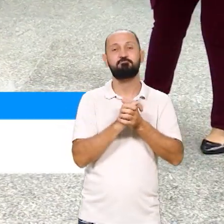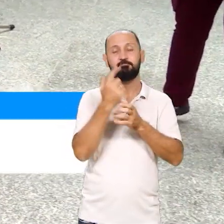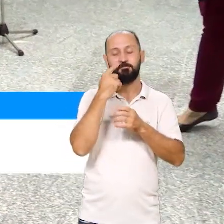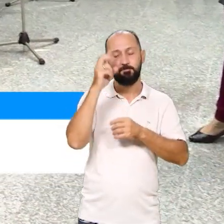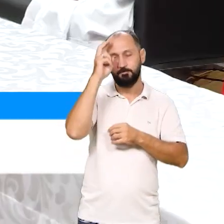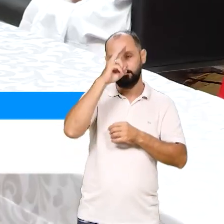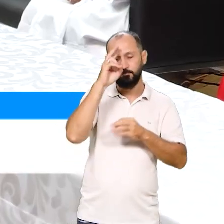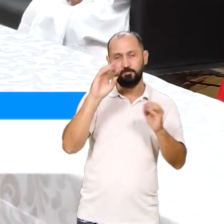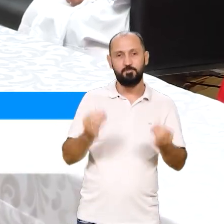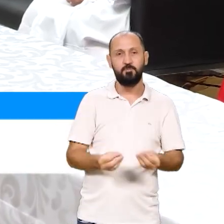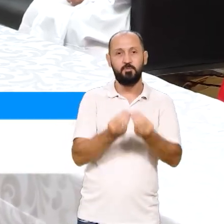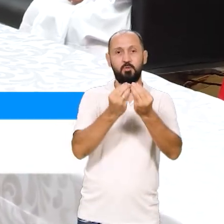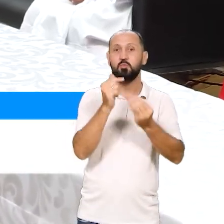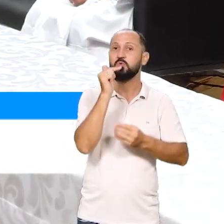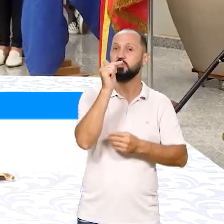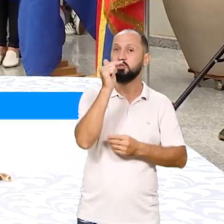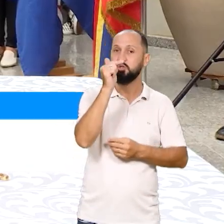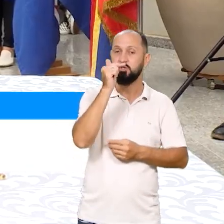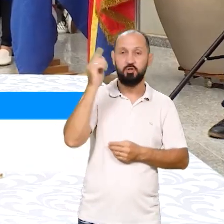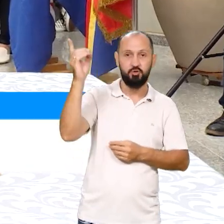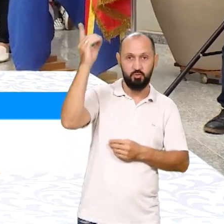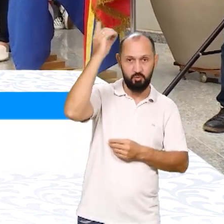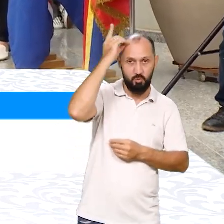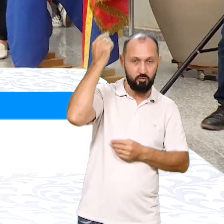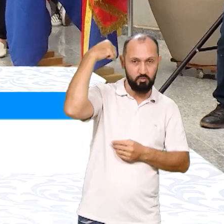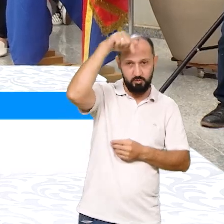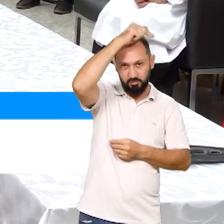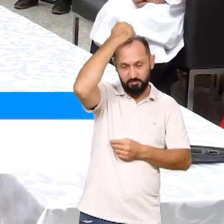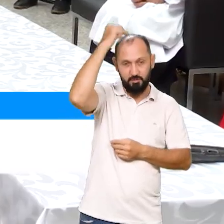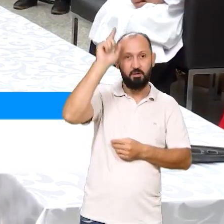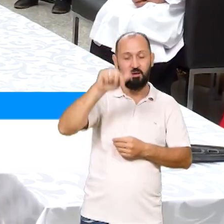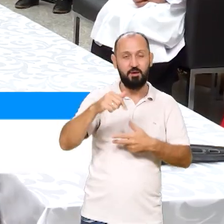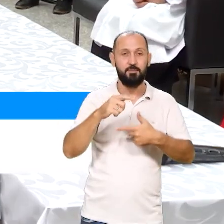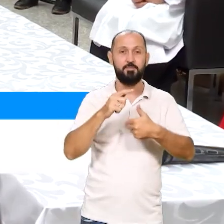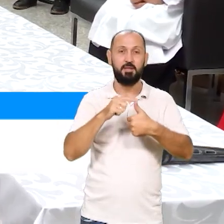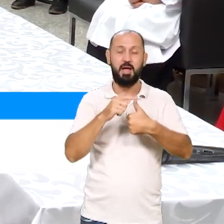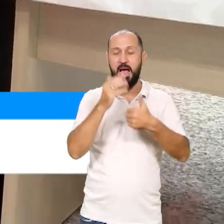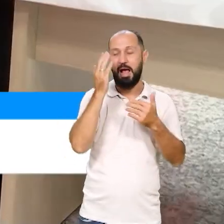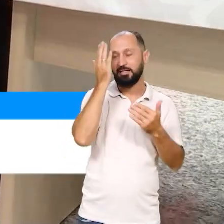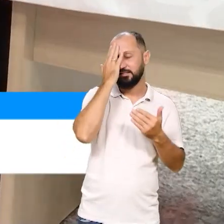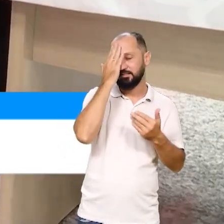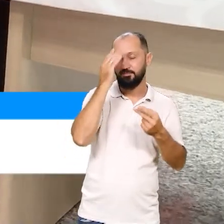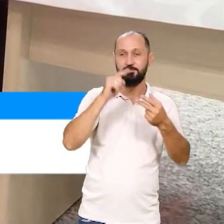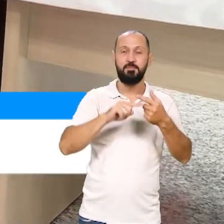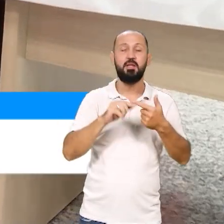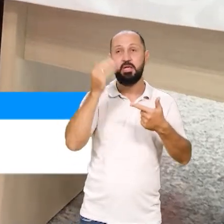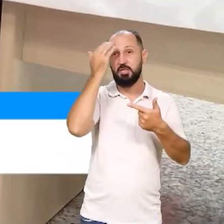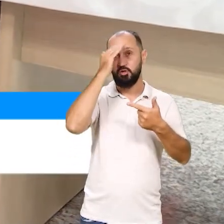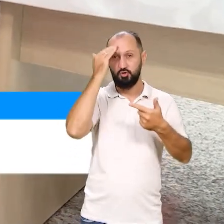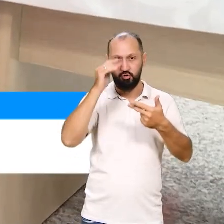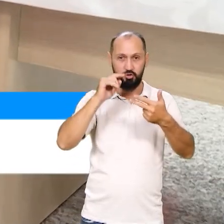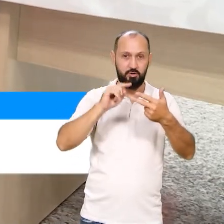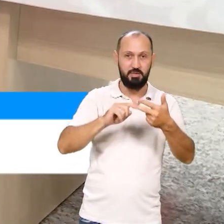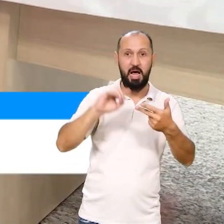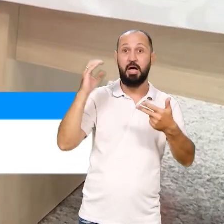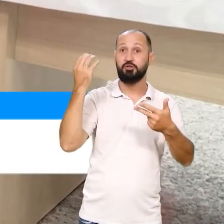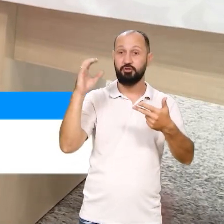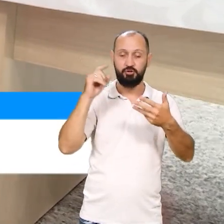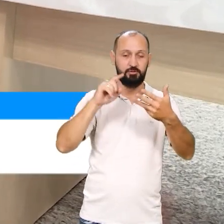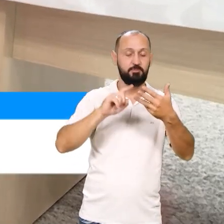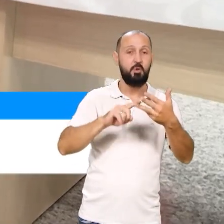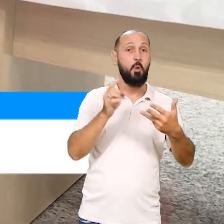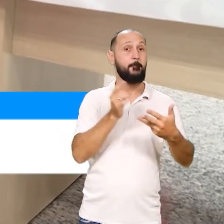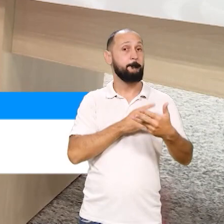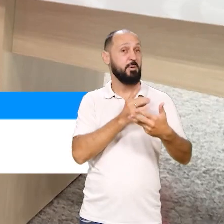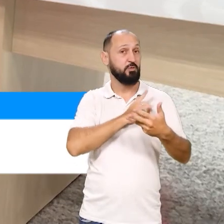a celebração, foram lembrados os 7 dons divinos do Espírito Santo, que são a sabedoria, o